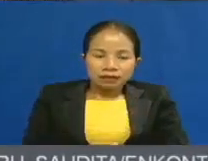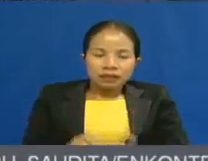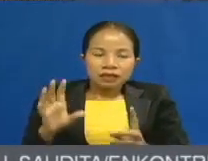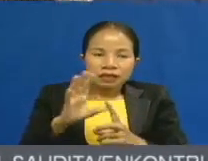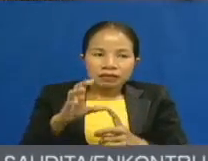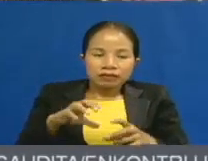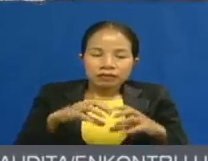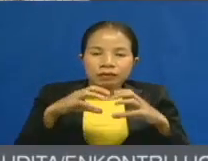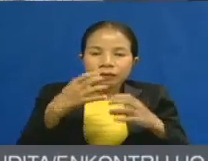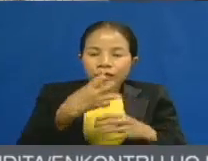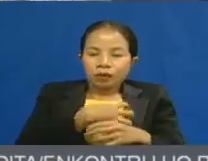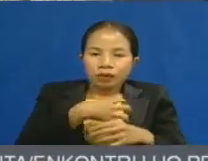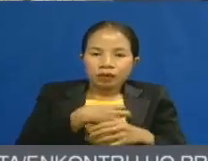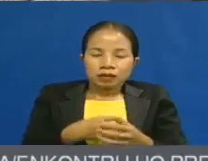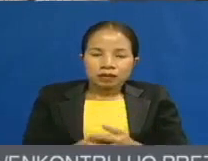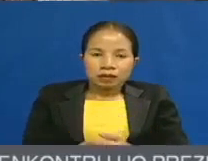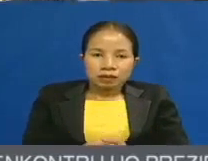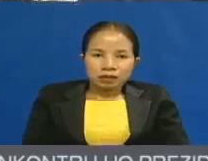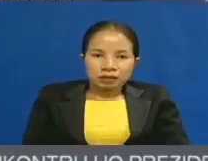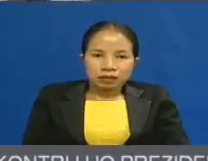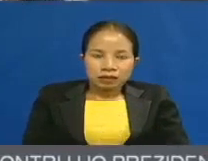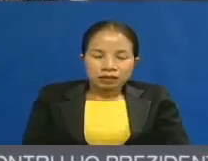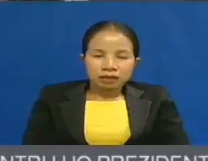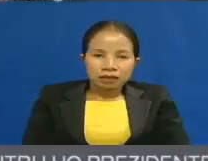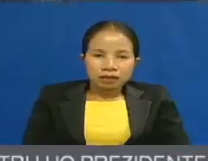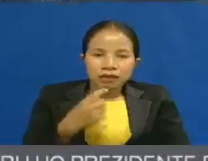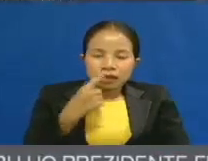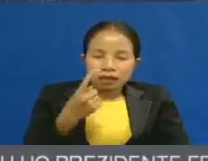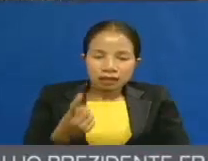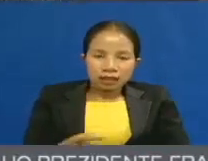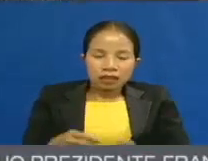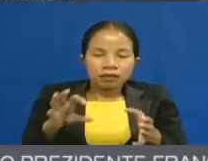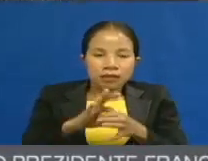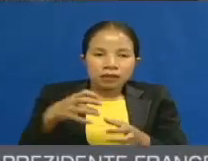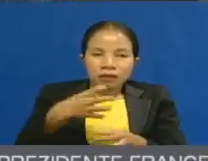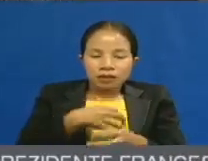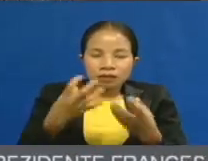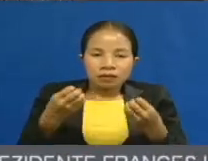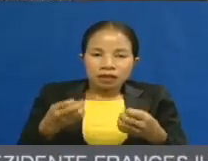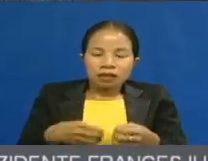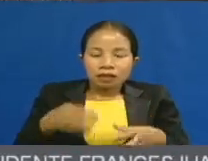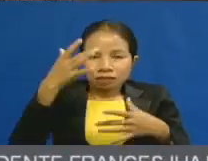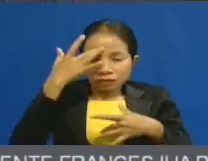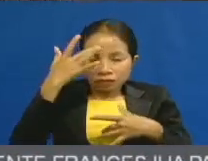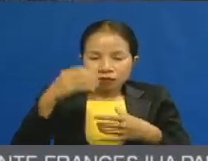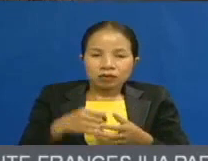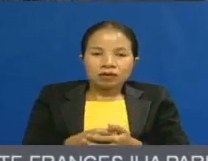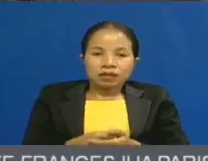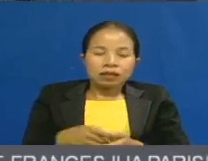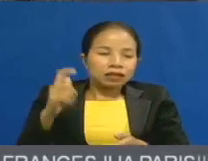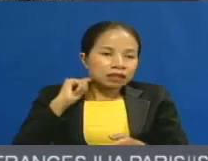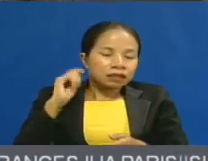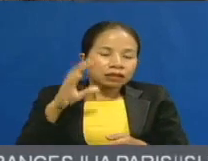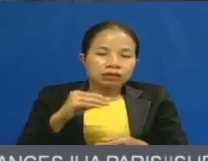Comandante pessoal na formação, superintendente-chefe Arquiminho Ramos Sateteng, membro polícia Barak maka sofre moras colesterol, tensão